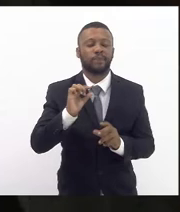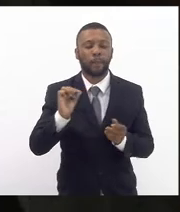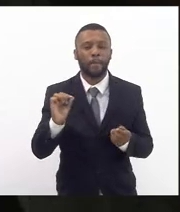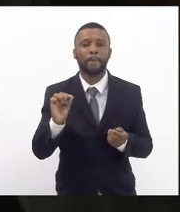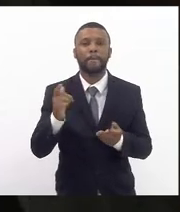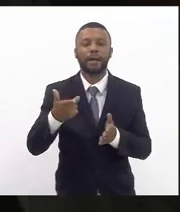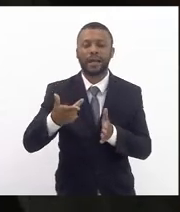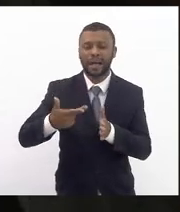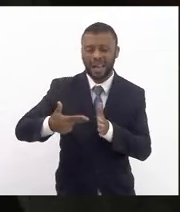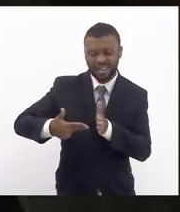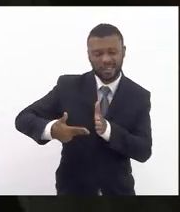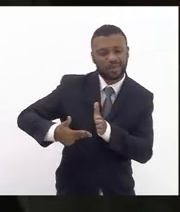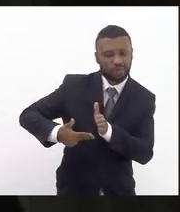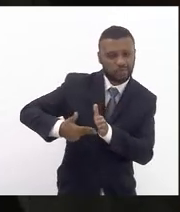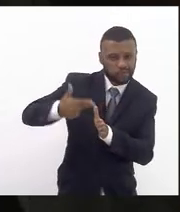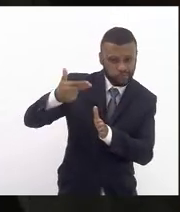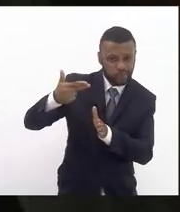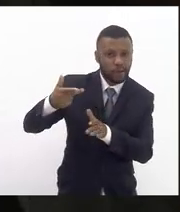as operações